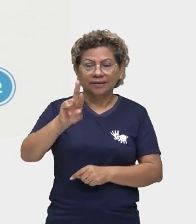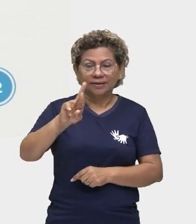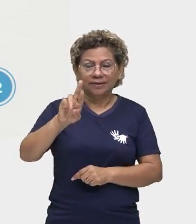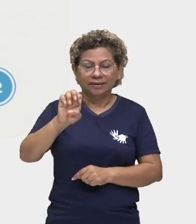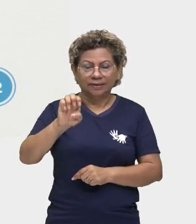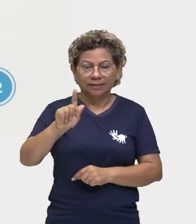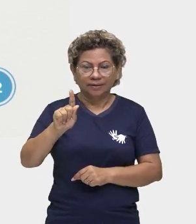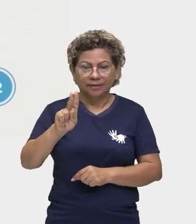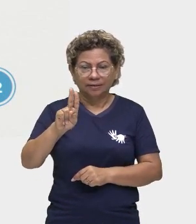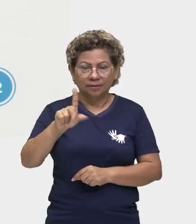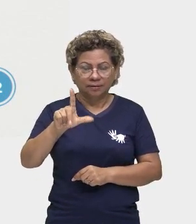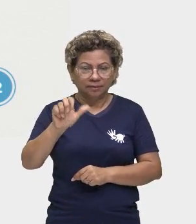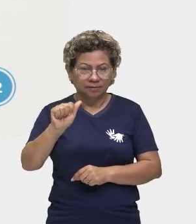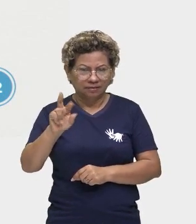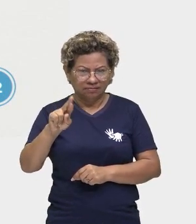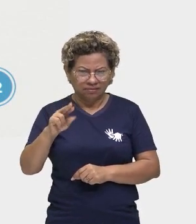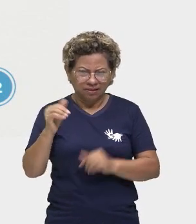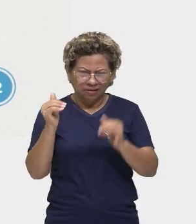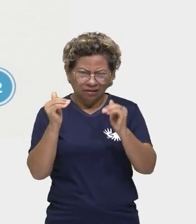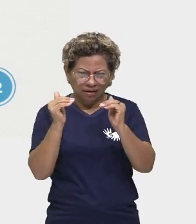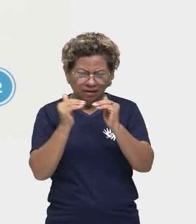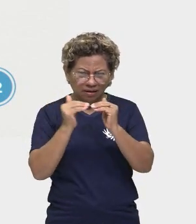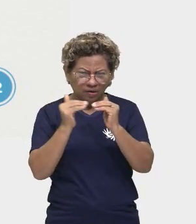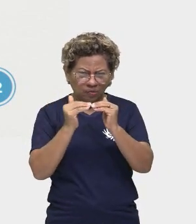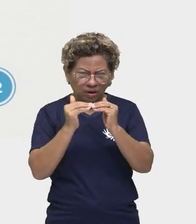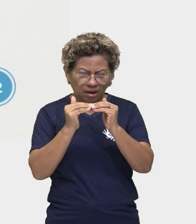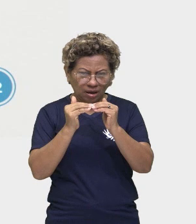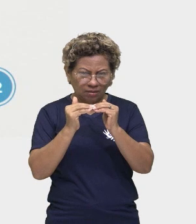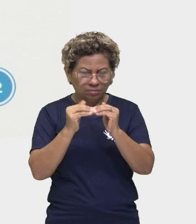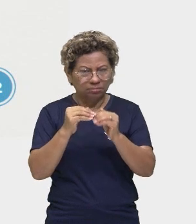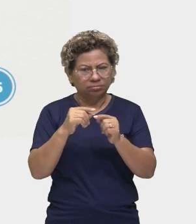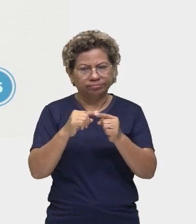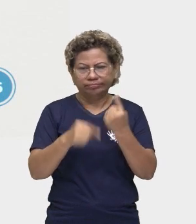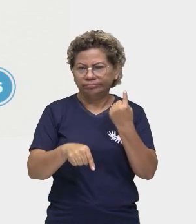medida. Não necessariamente, né?